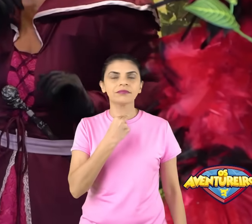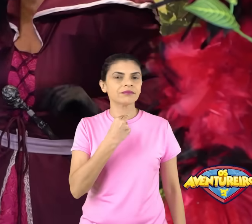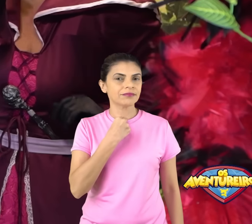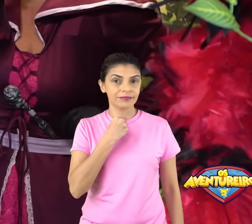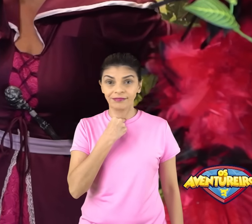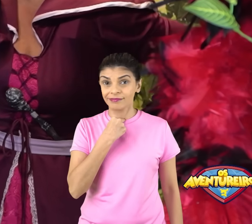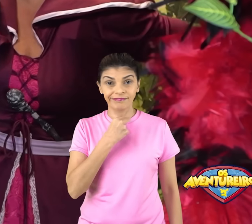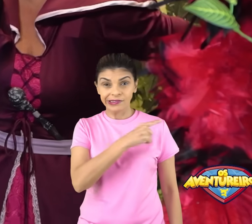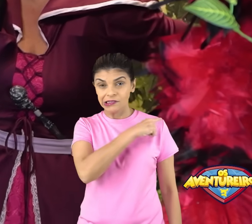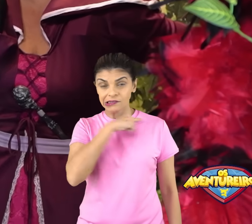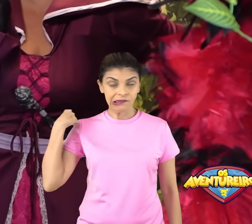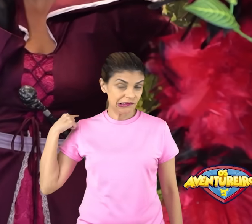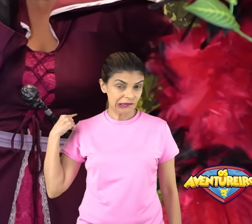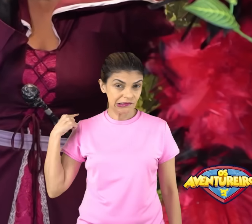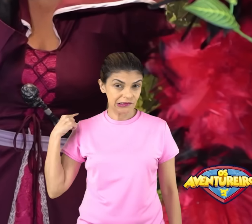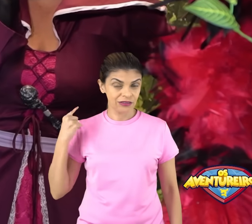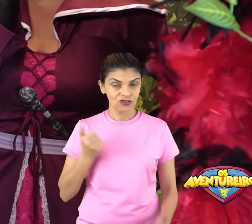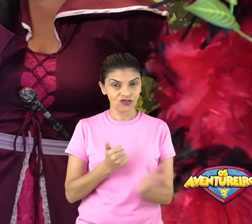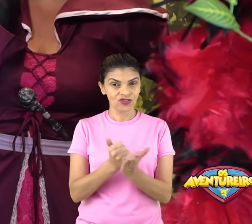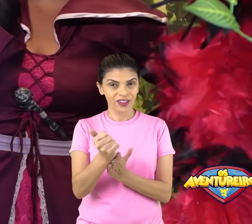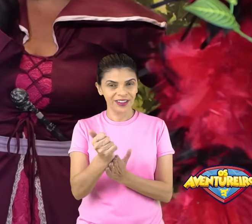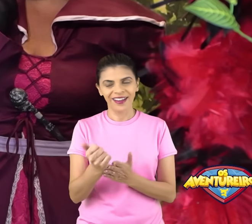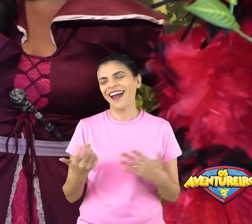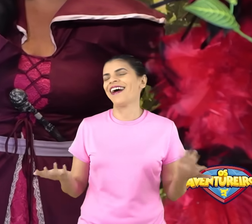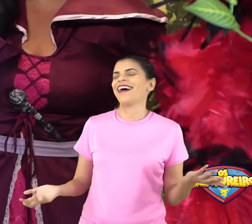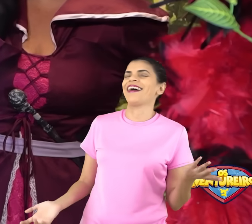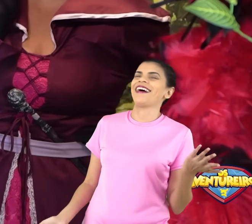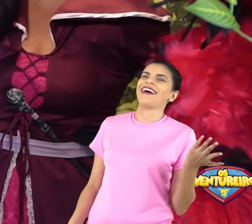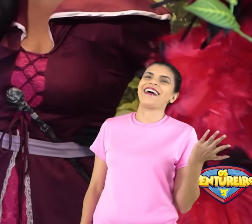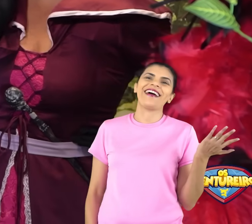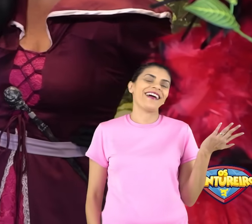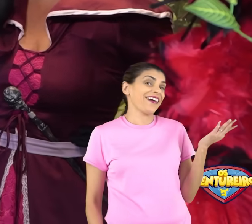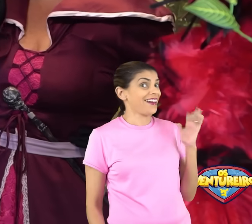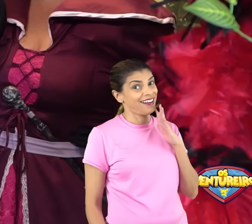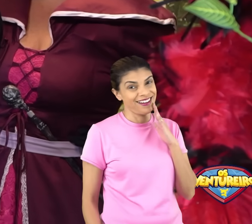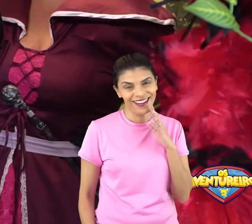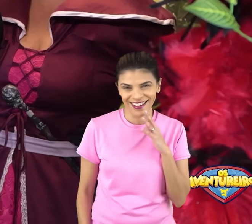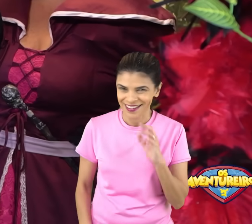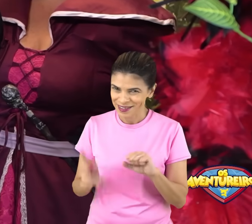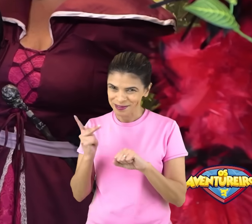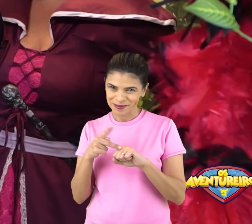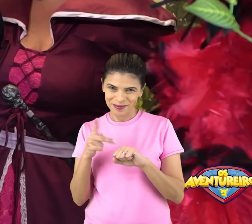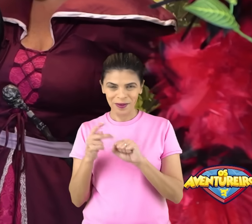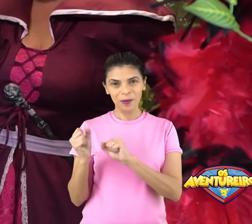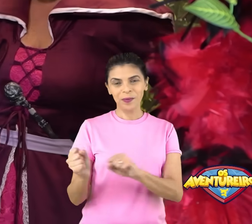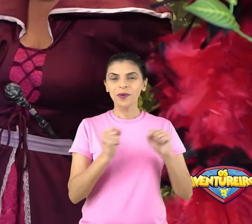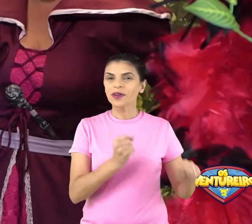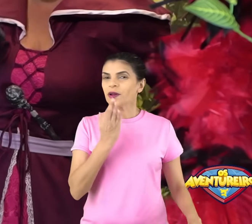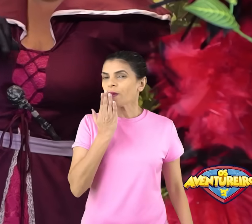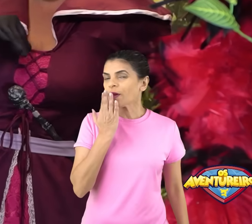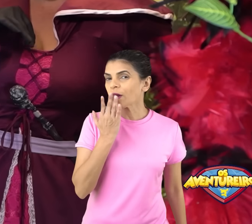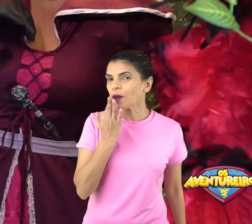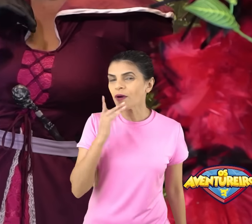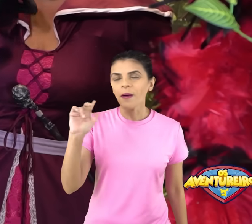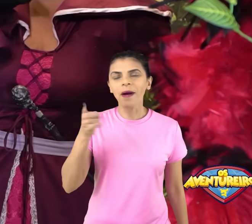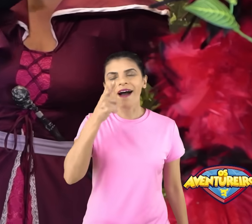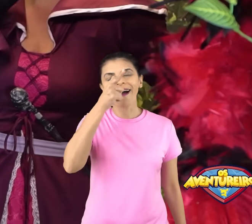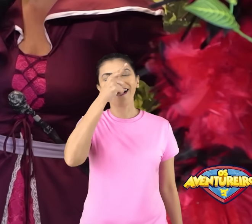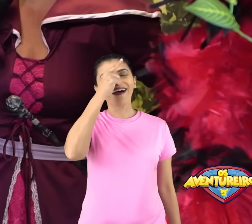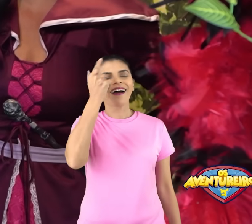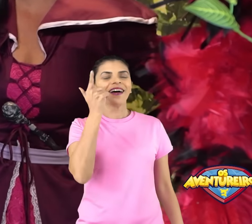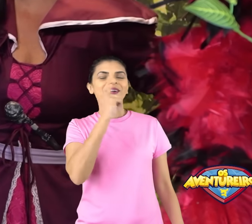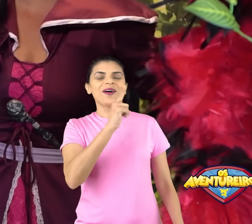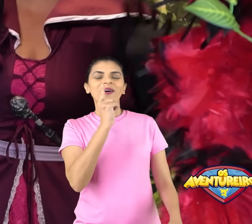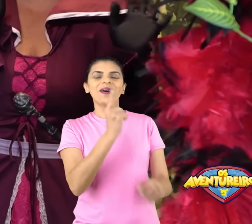senão... já era. Então, a Pedra do Poder Colorida